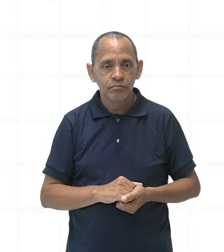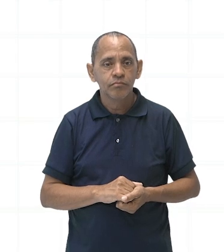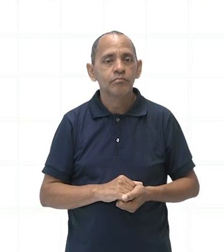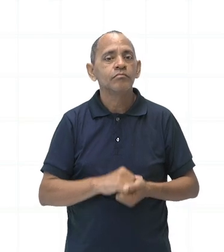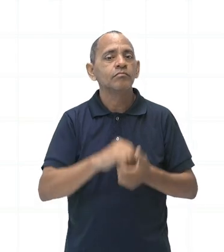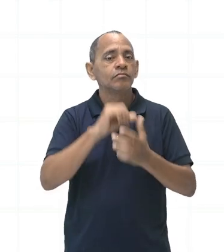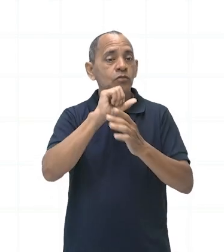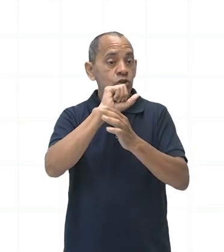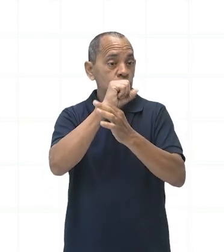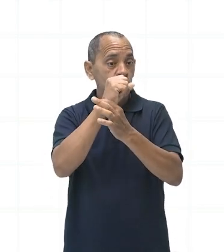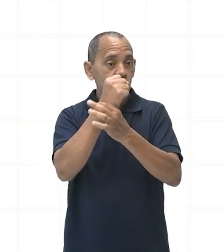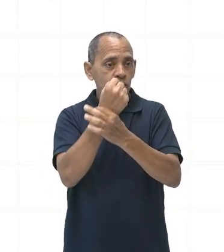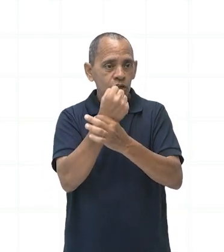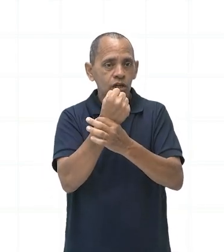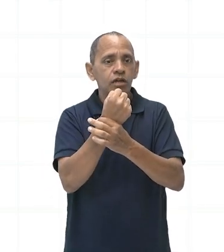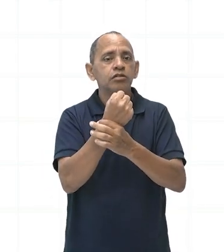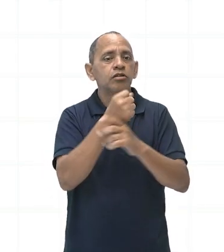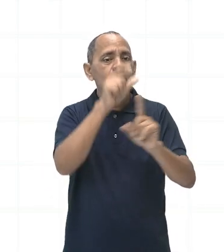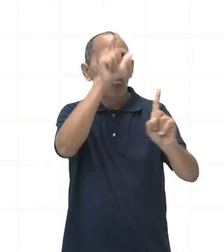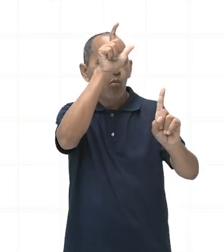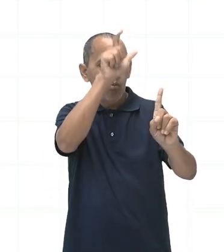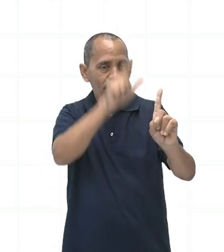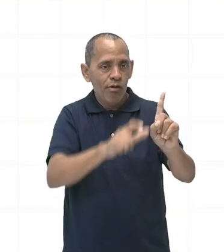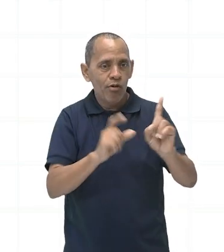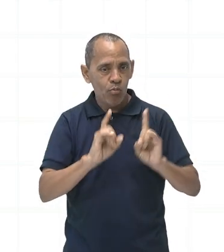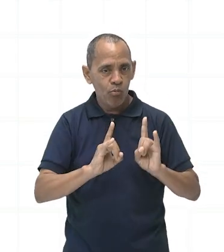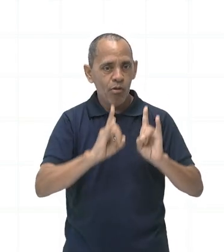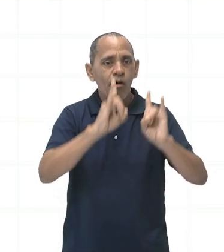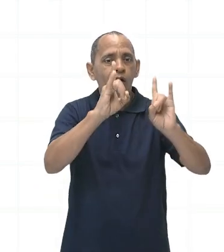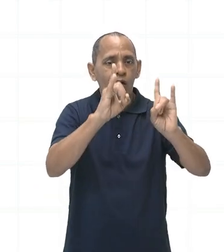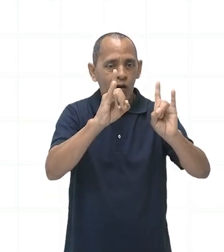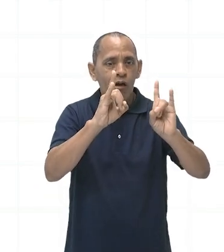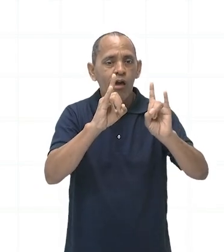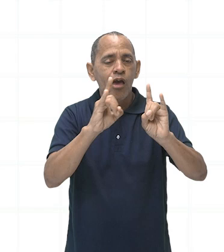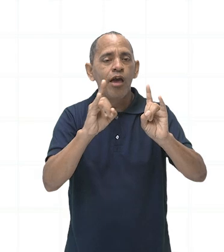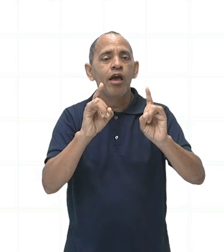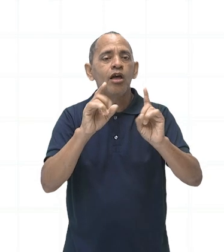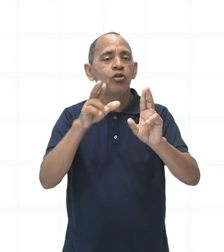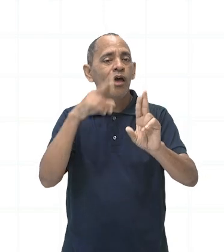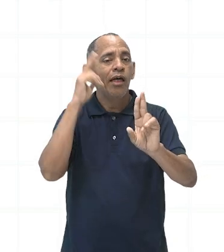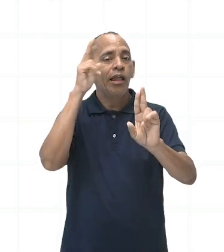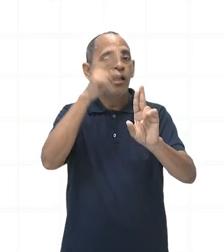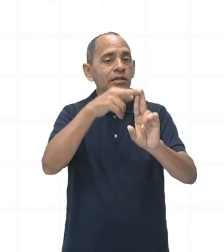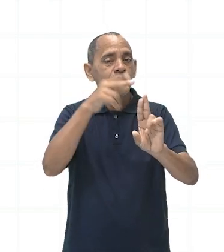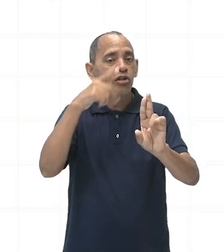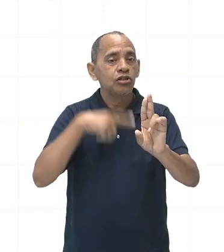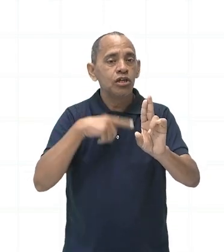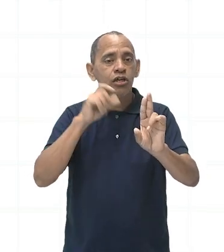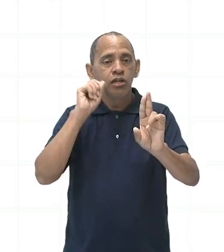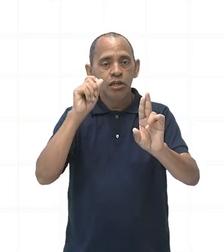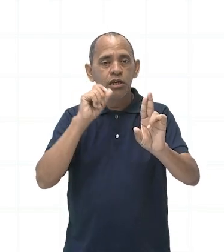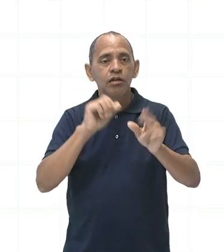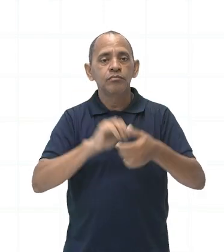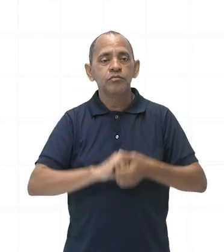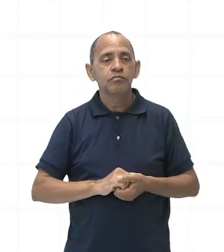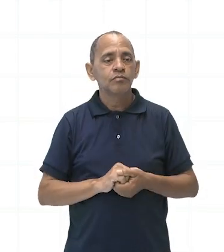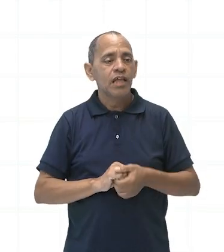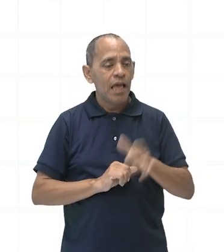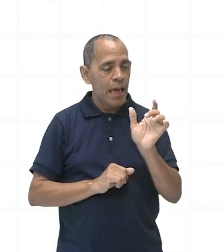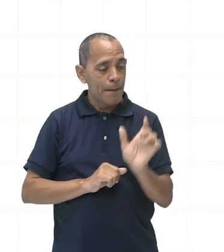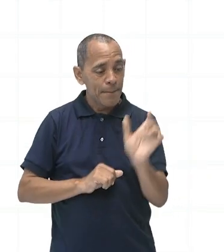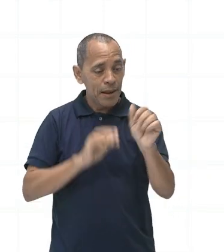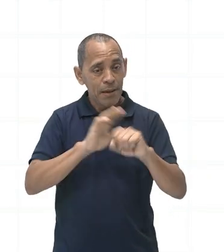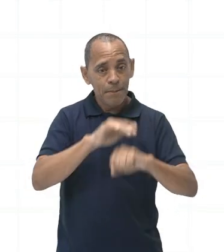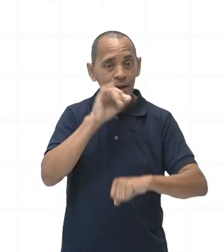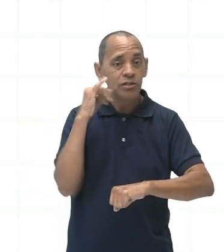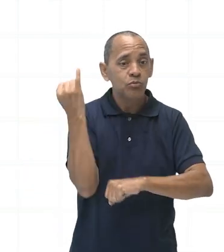nosso sujeito, corresponde ao nosso sintagma nominal, ok? Palavra mais importante, gente, entre